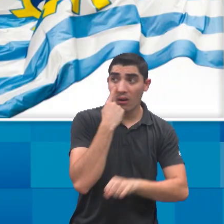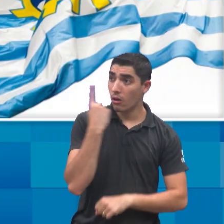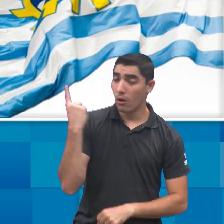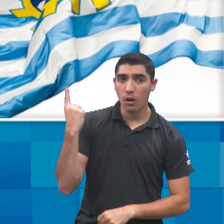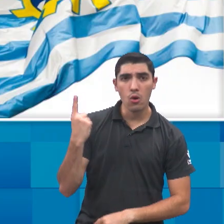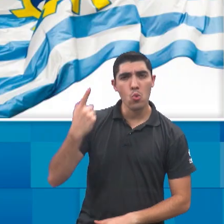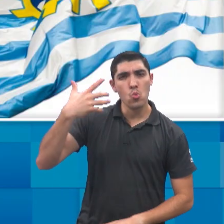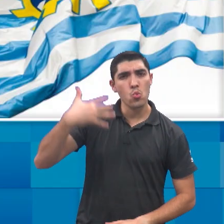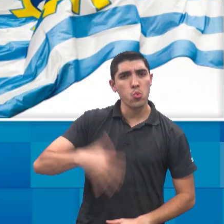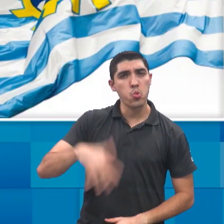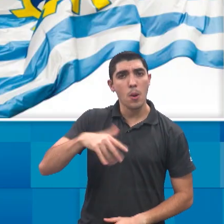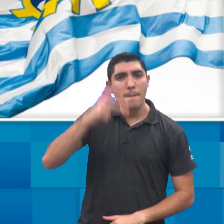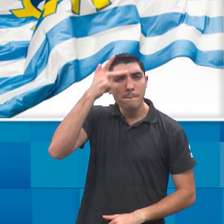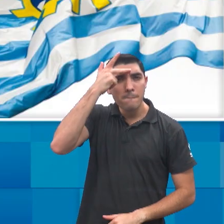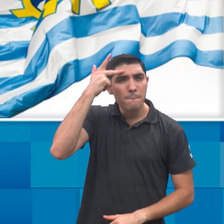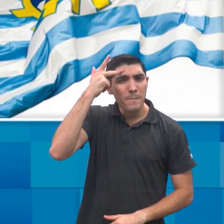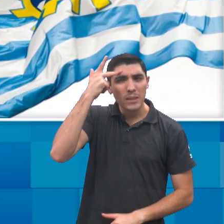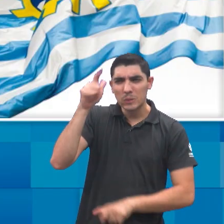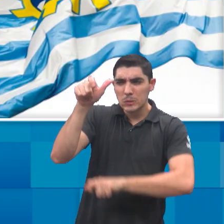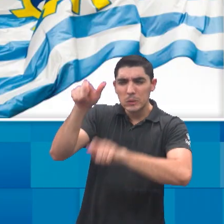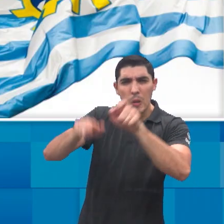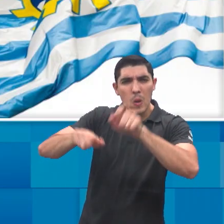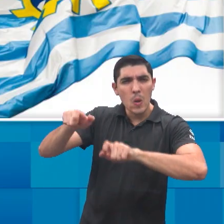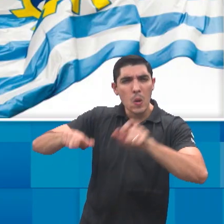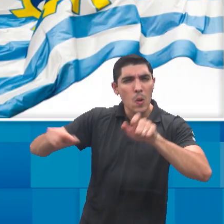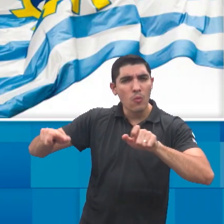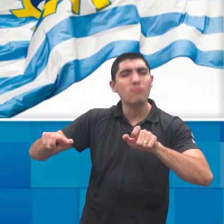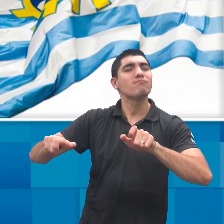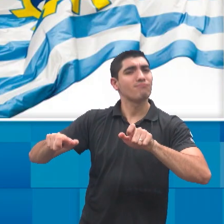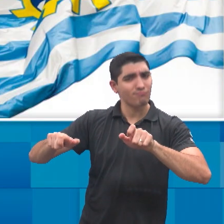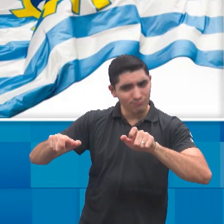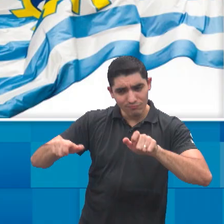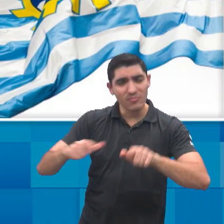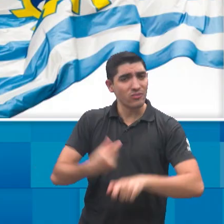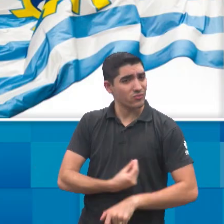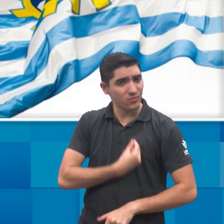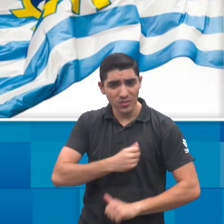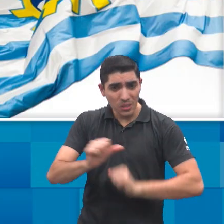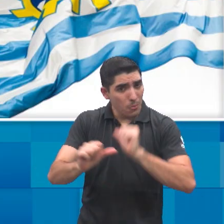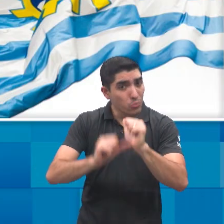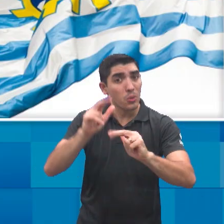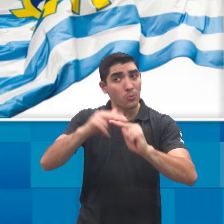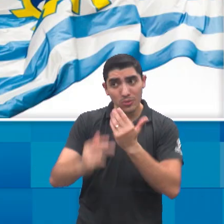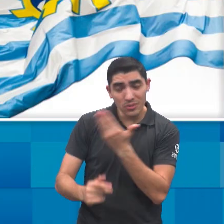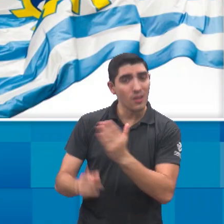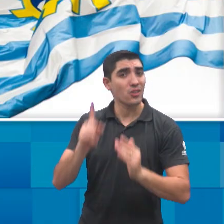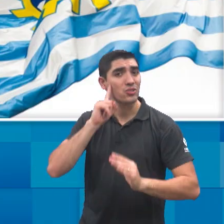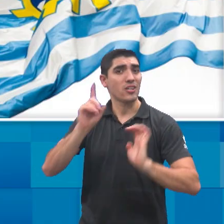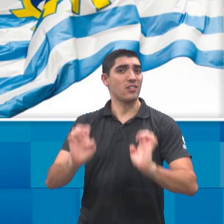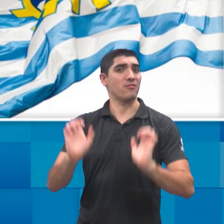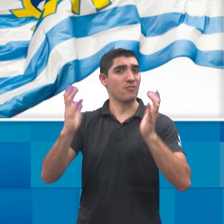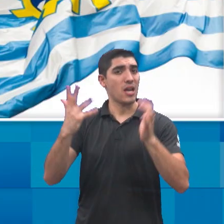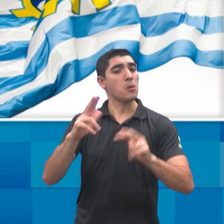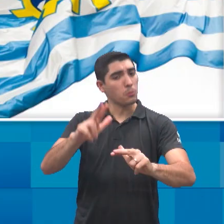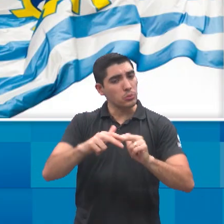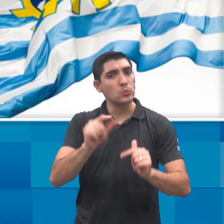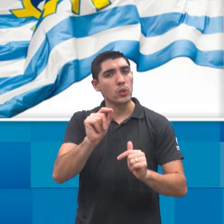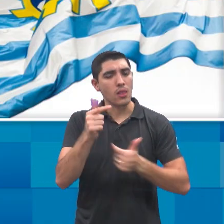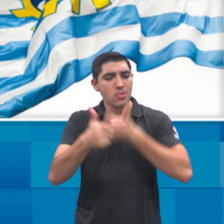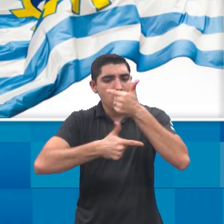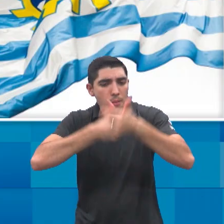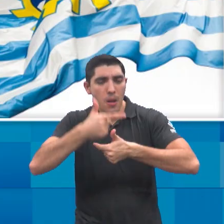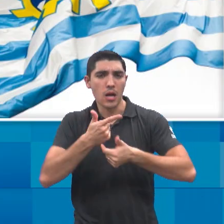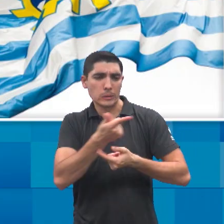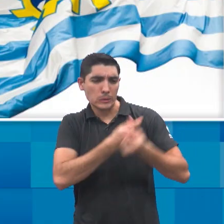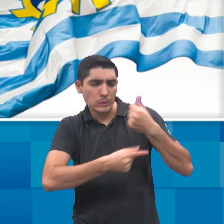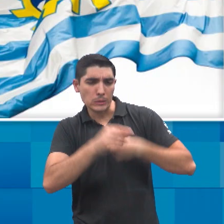de pessoas que são impactadas com suas famílias em São José dos Campos a partir de um grande evento,